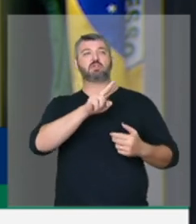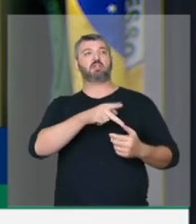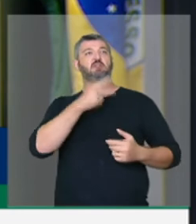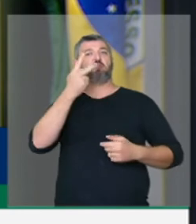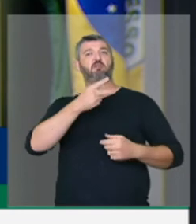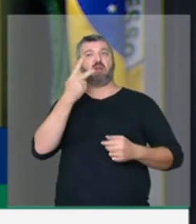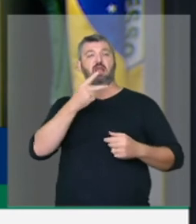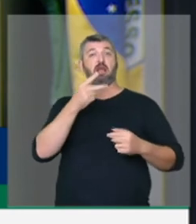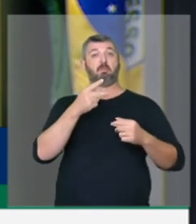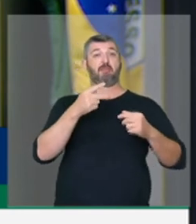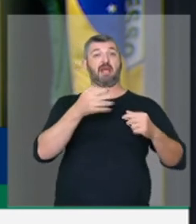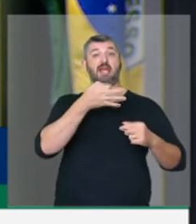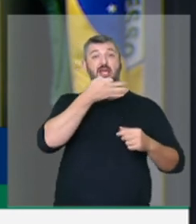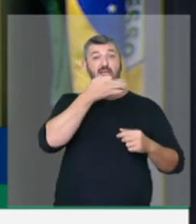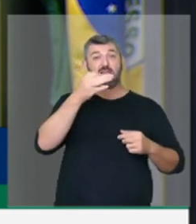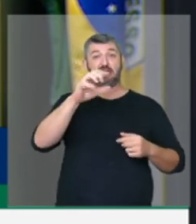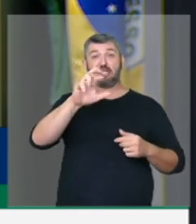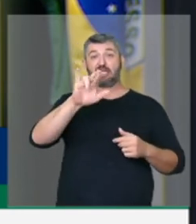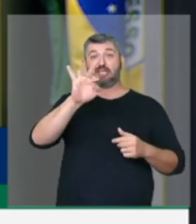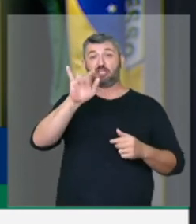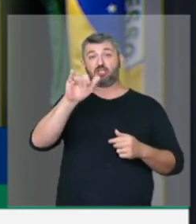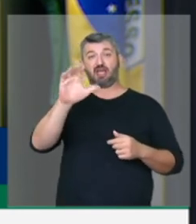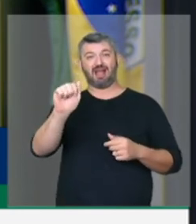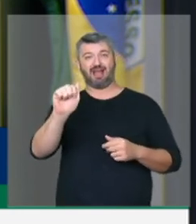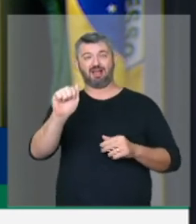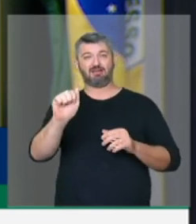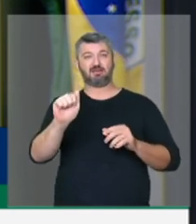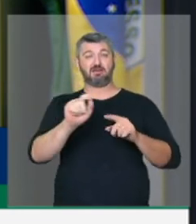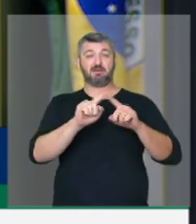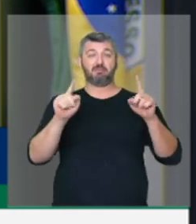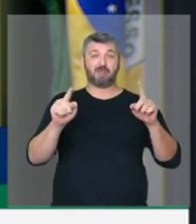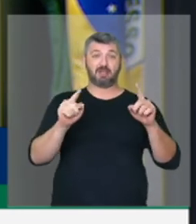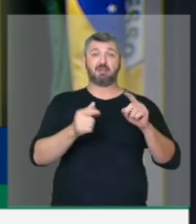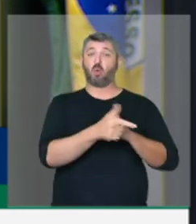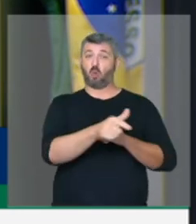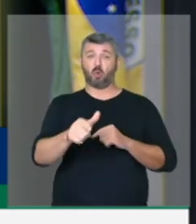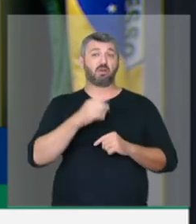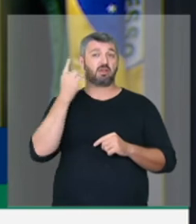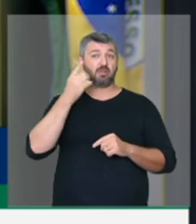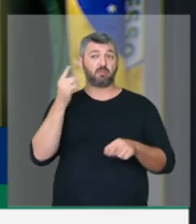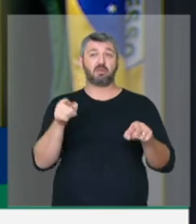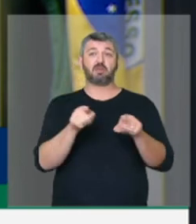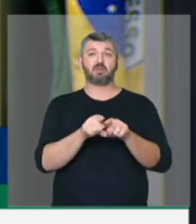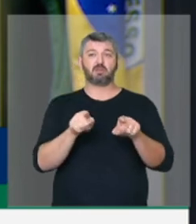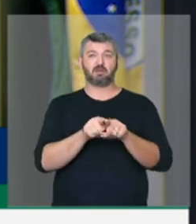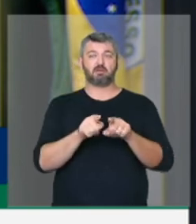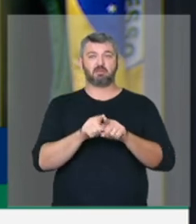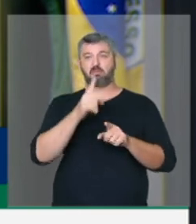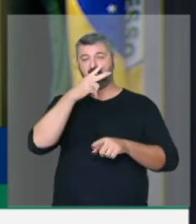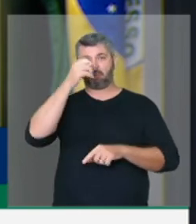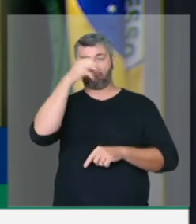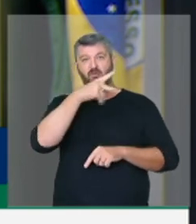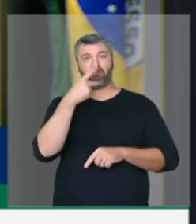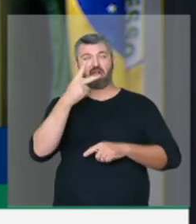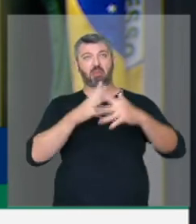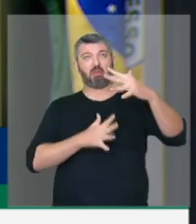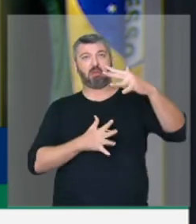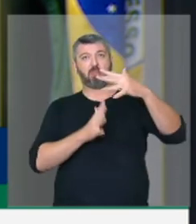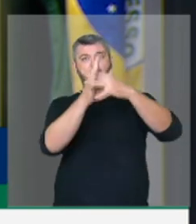para criticar. Mas, lamentavelmente, não só ele, como outros parlamentares extrapolam